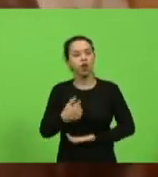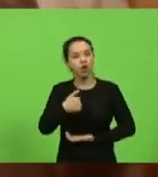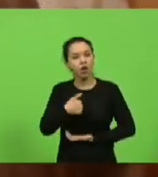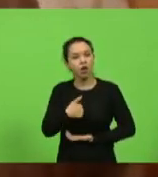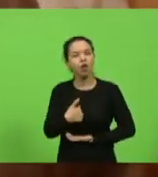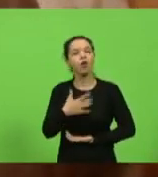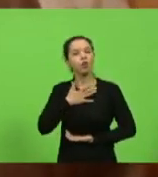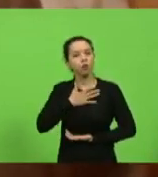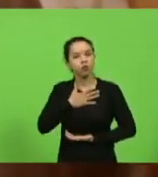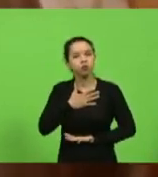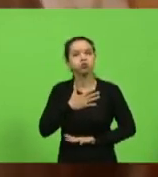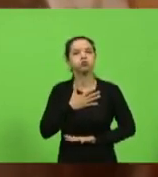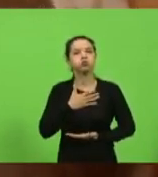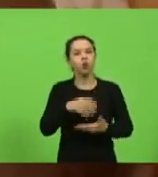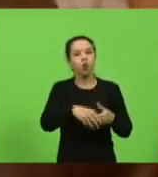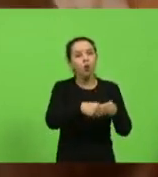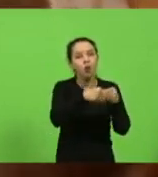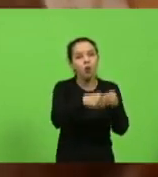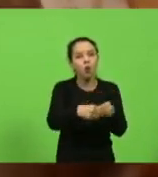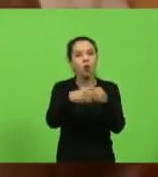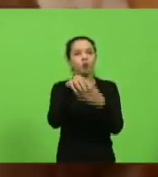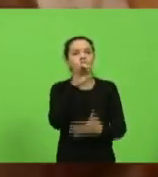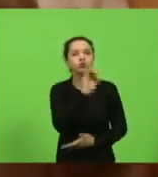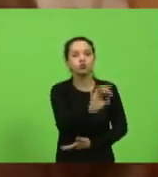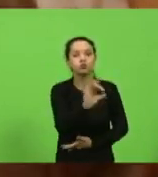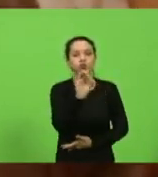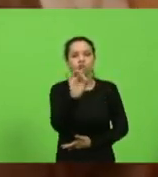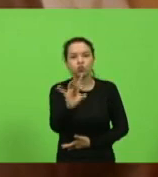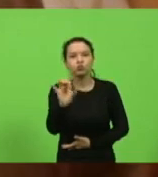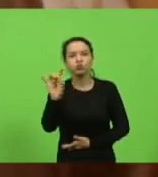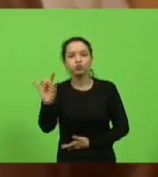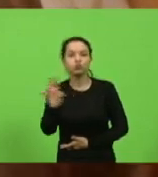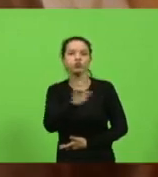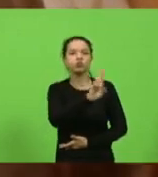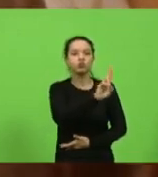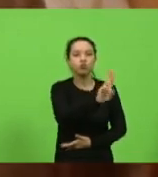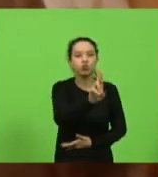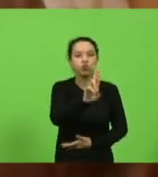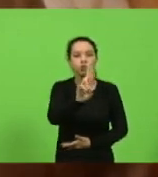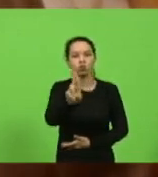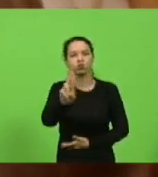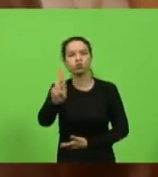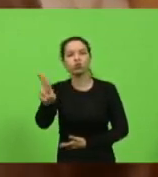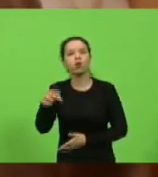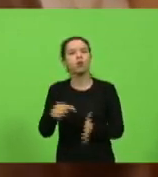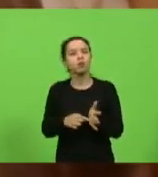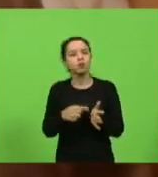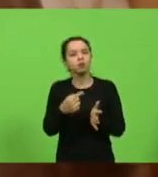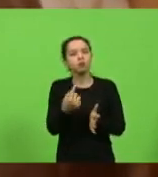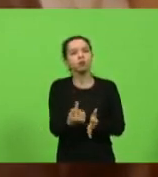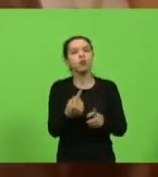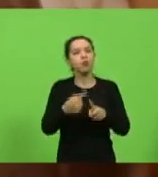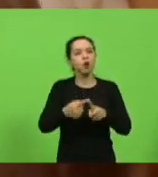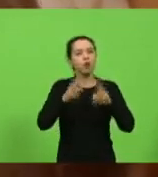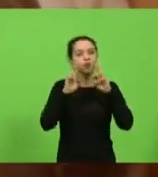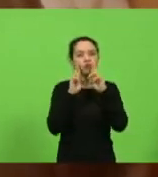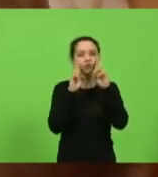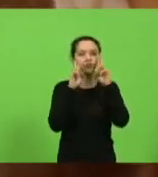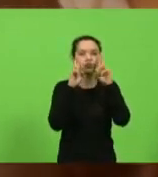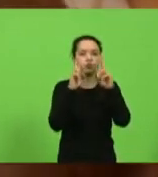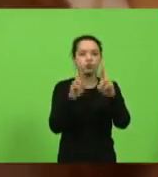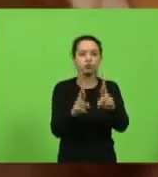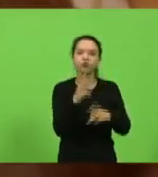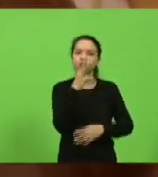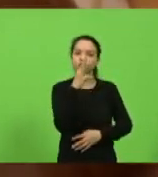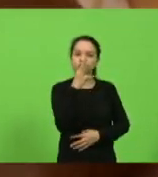cumprimentá-los um a um, nominalmente, primeiro porque respeito e admiro cada um de